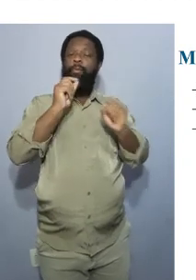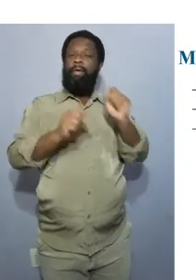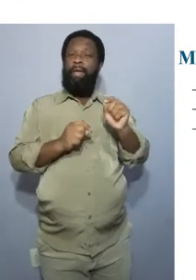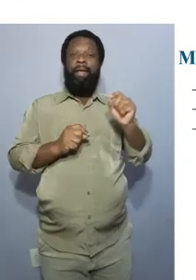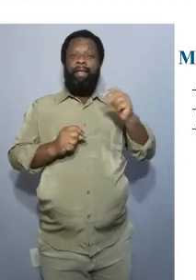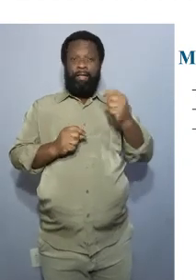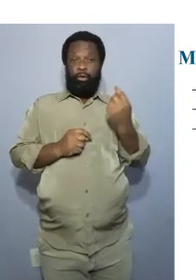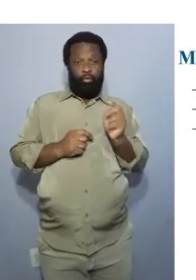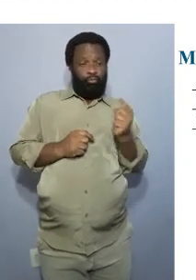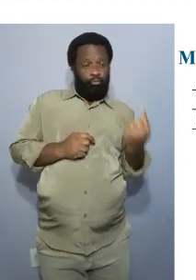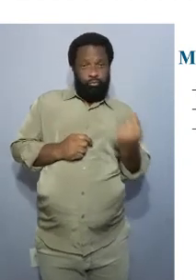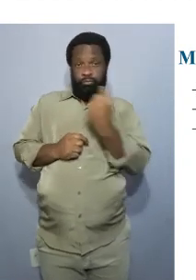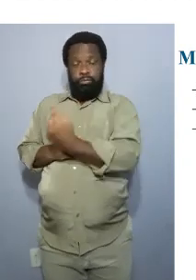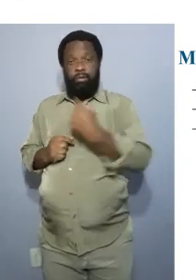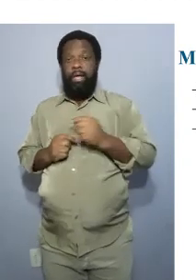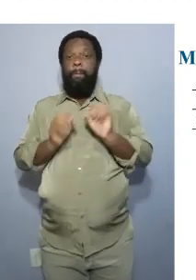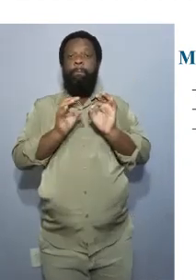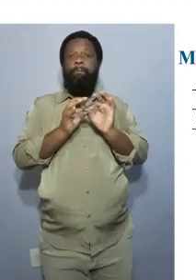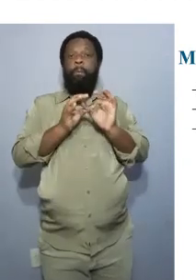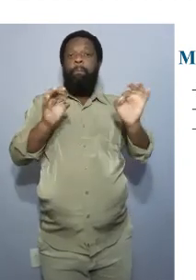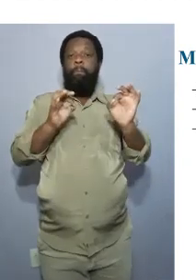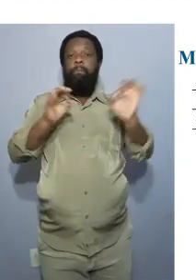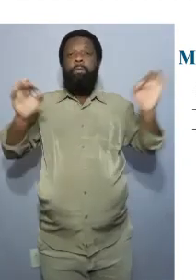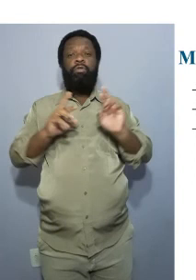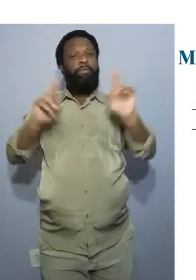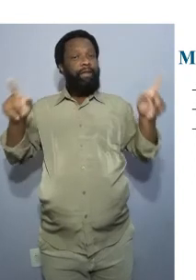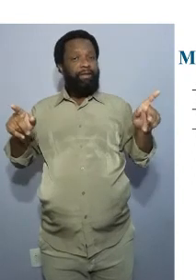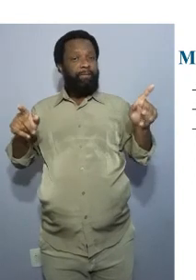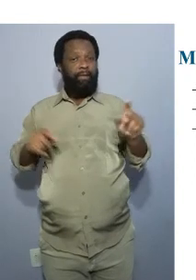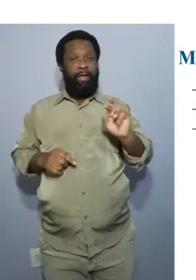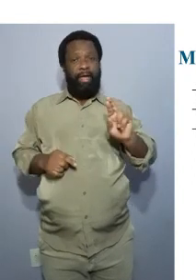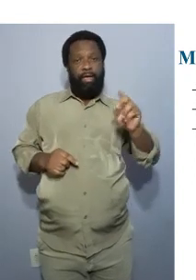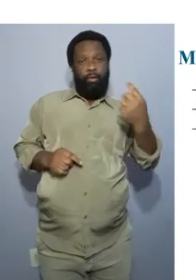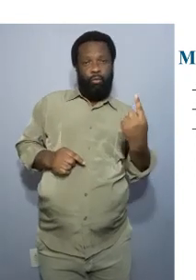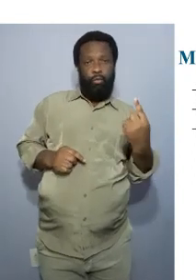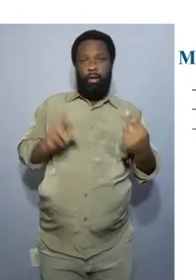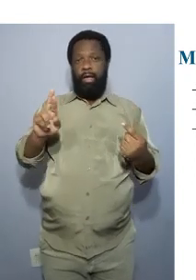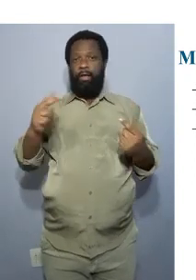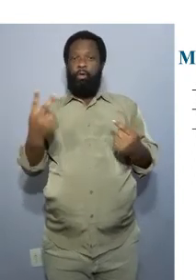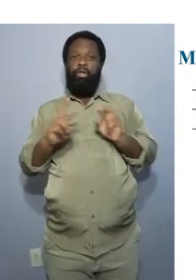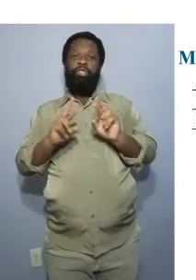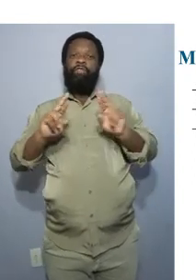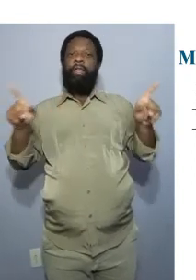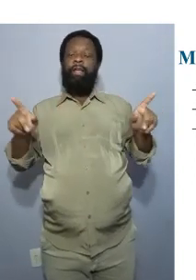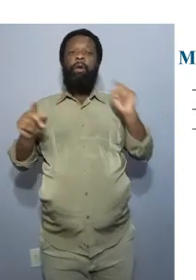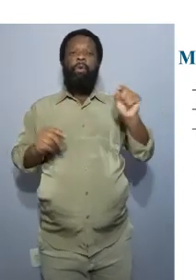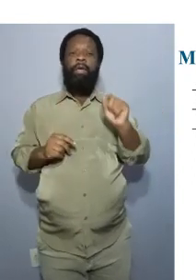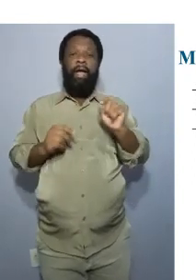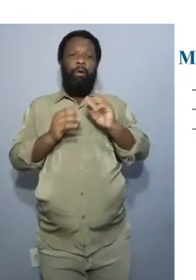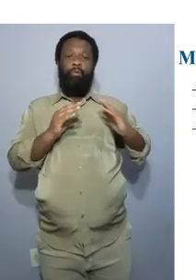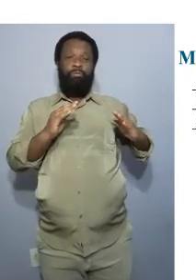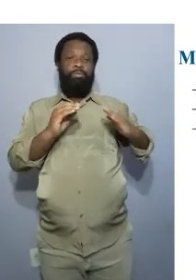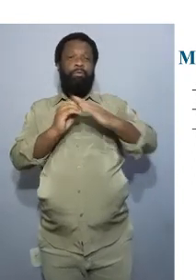consegue perceber que eles têm comprimentos diferentes. O R1 é diferente do R2, ok? Por isso essa trajetória ela é curvilínea, ela